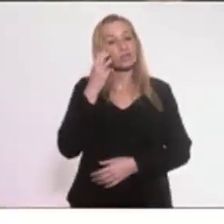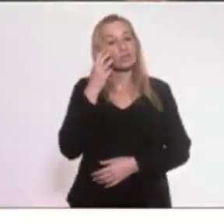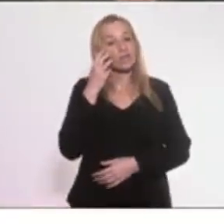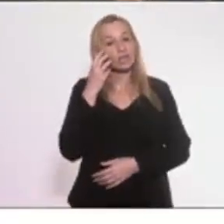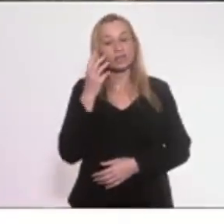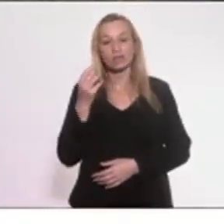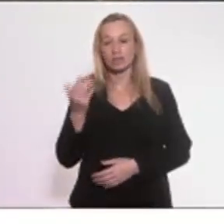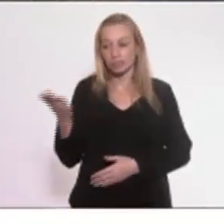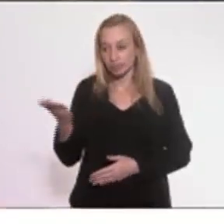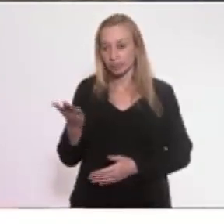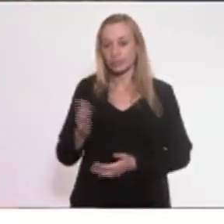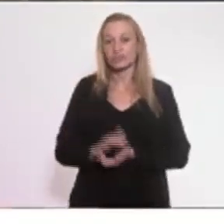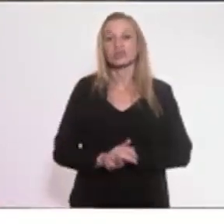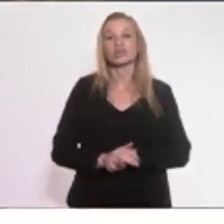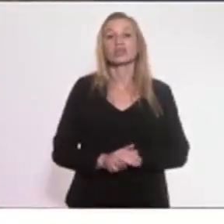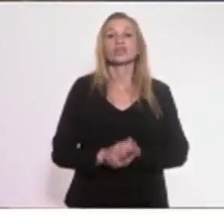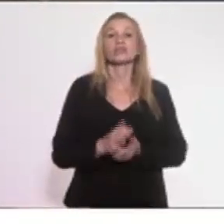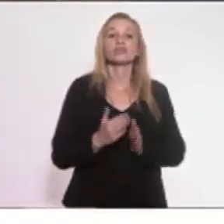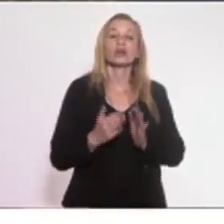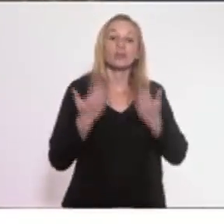favor,